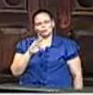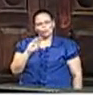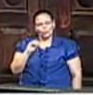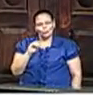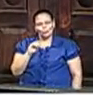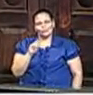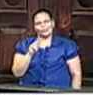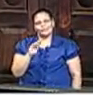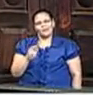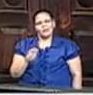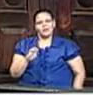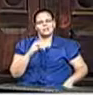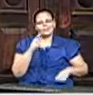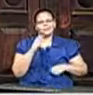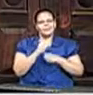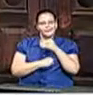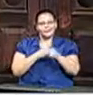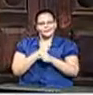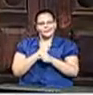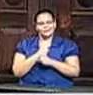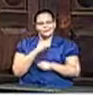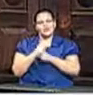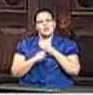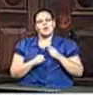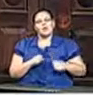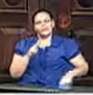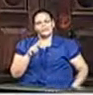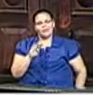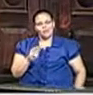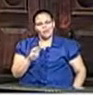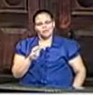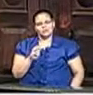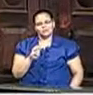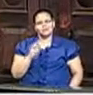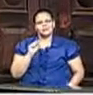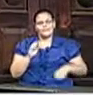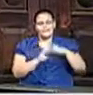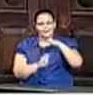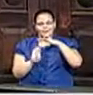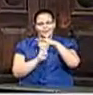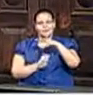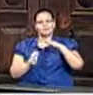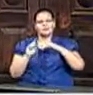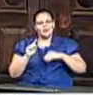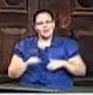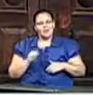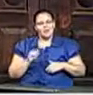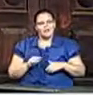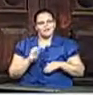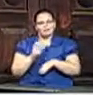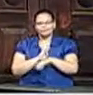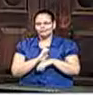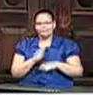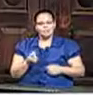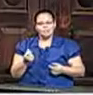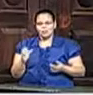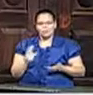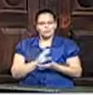Rio Doce tinha anualmente. Que a Vale do Rio Doce era uma empresa estatal e